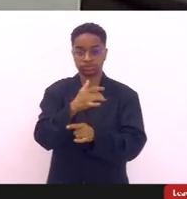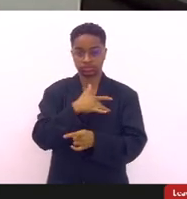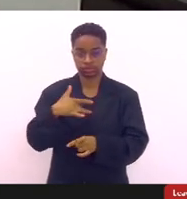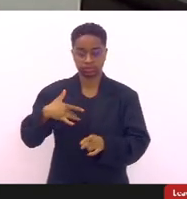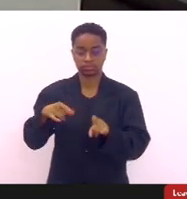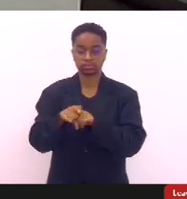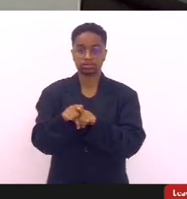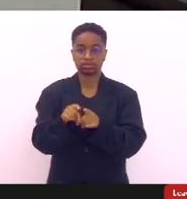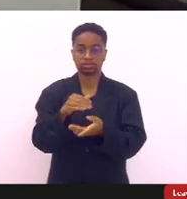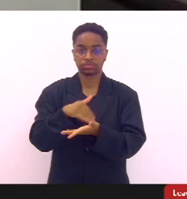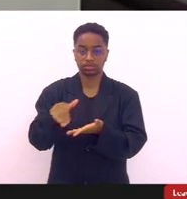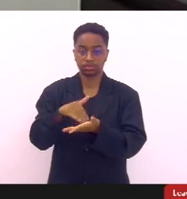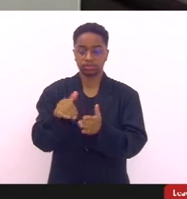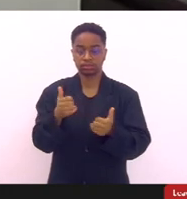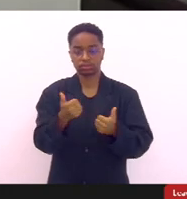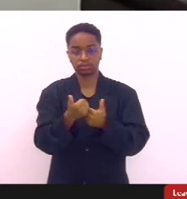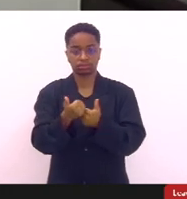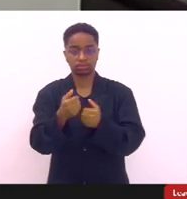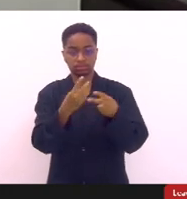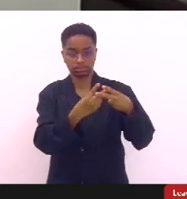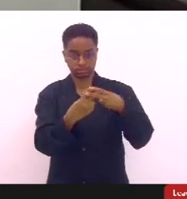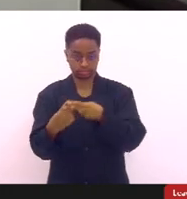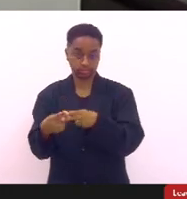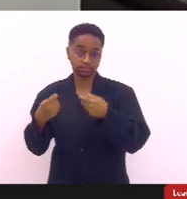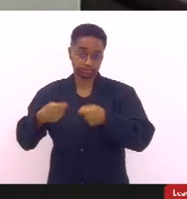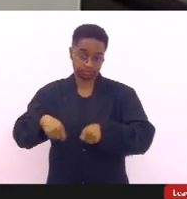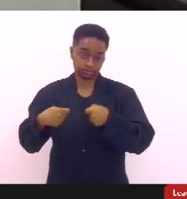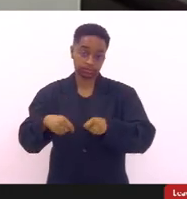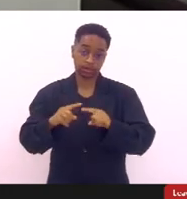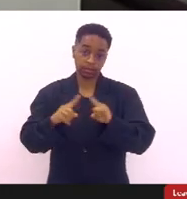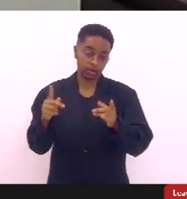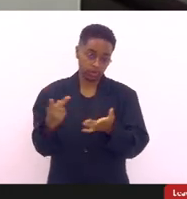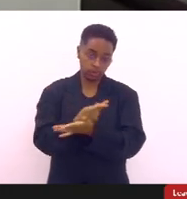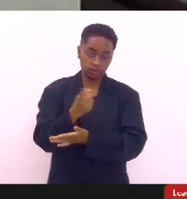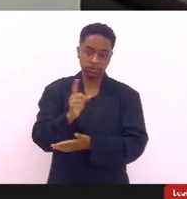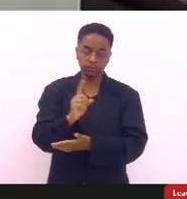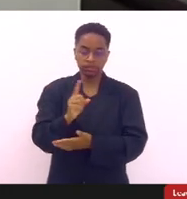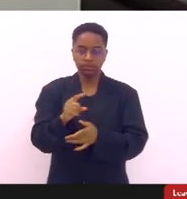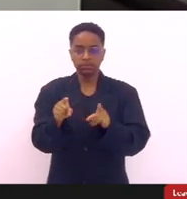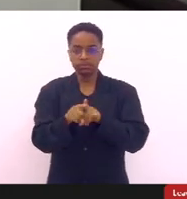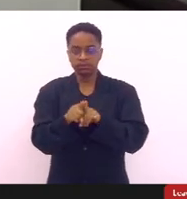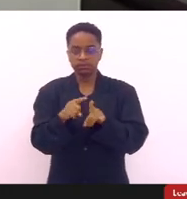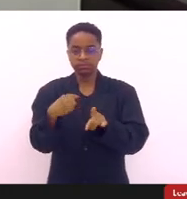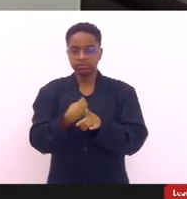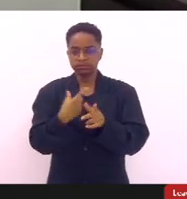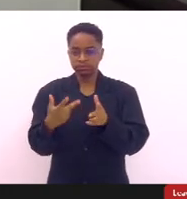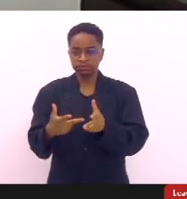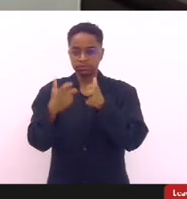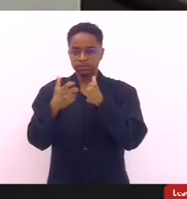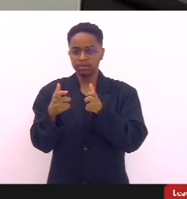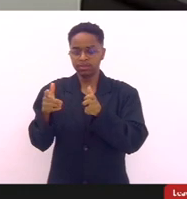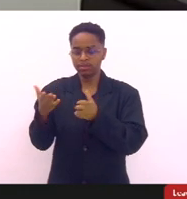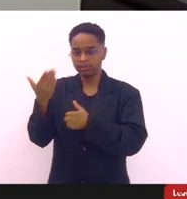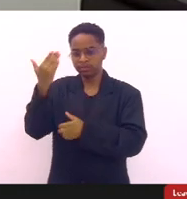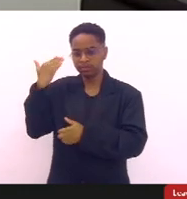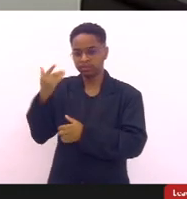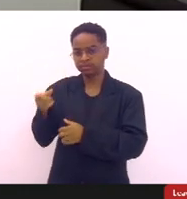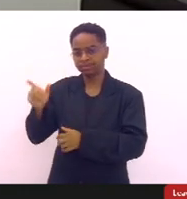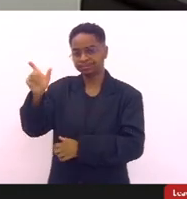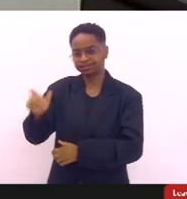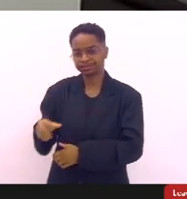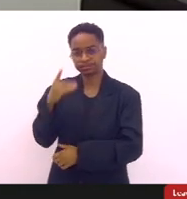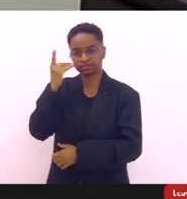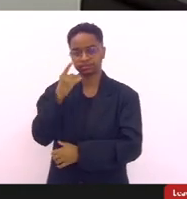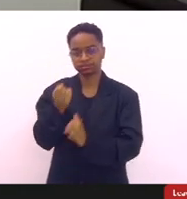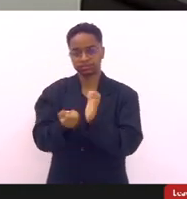Assistência Penitenciária é necessária, embora ela não aconteça. A gente já vê, desde a lei do deputado Gilberto Palmares,